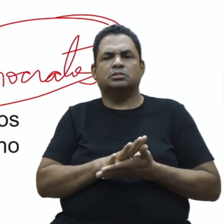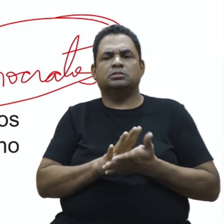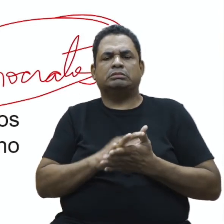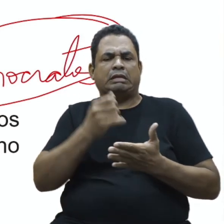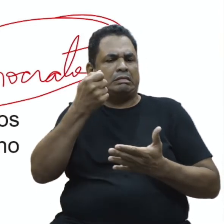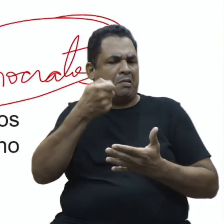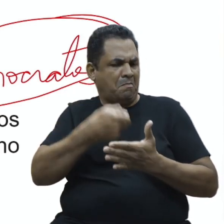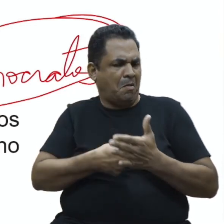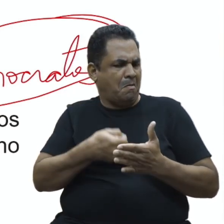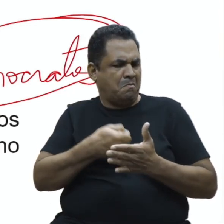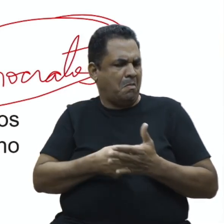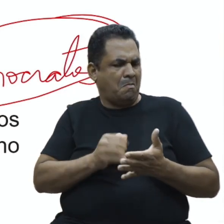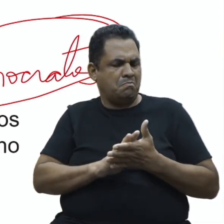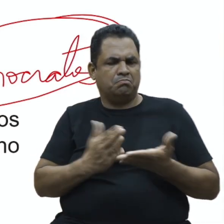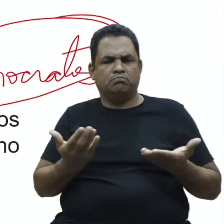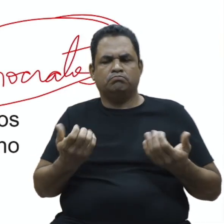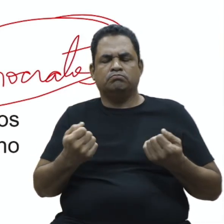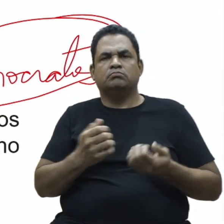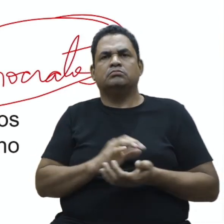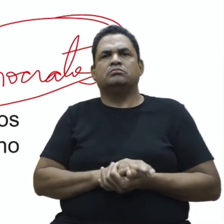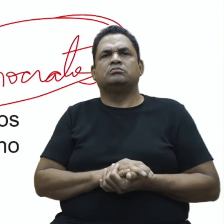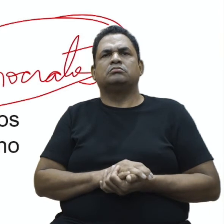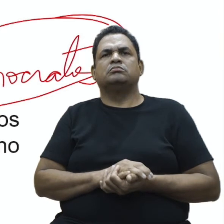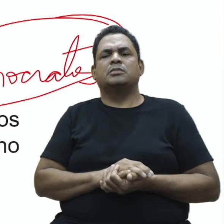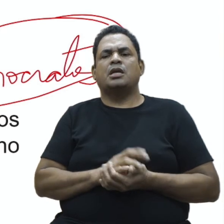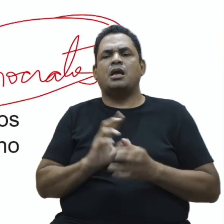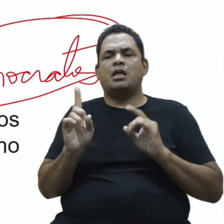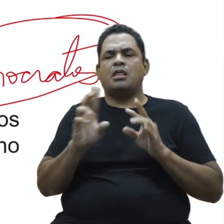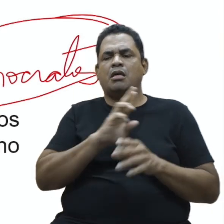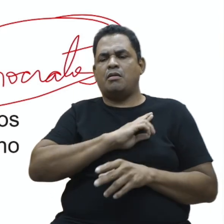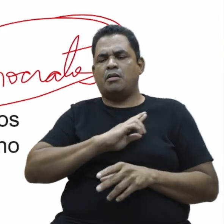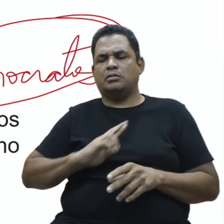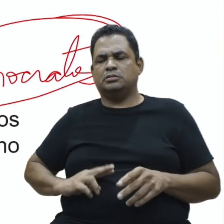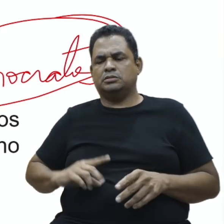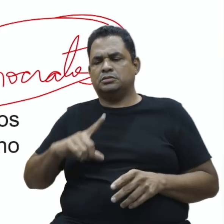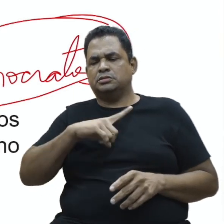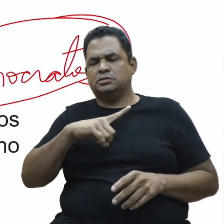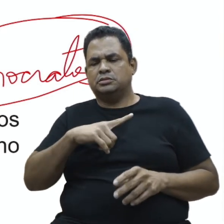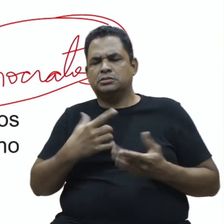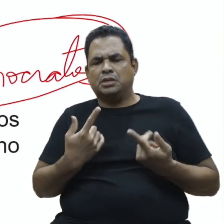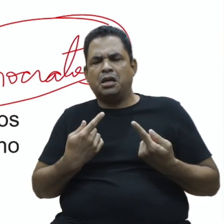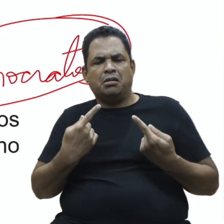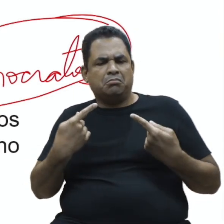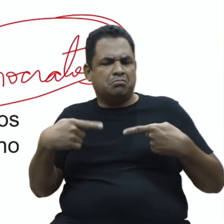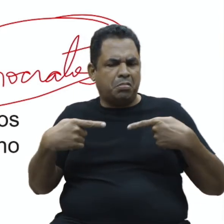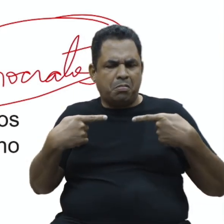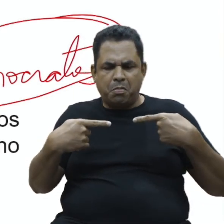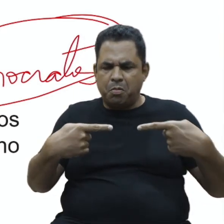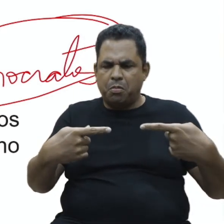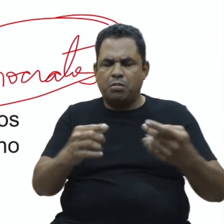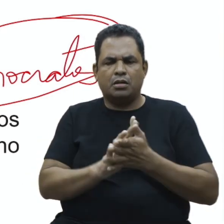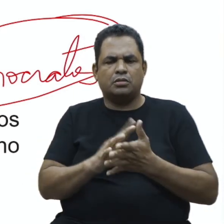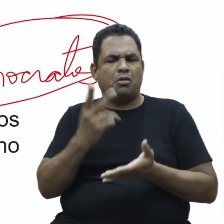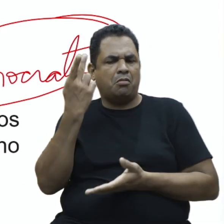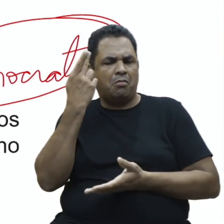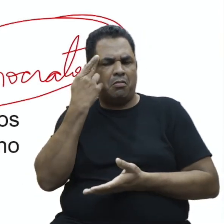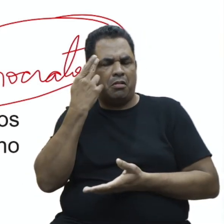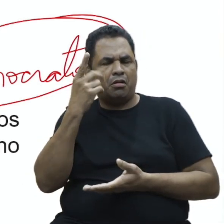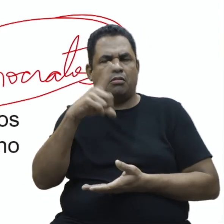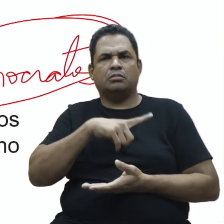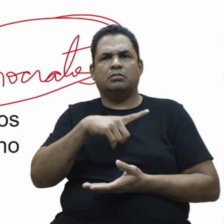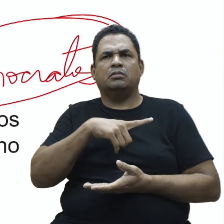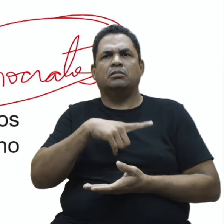autoritário. Então, assim, republicanos têm o seu papel lá, claro, existe rivalidade? É lógico, né? Claro que